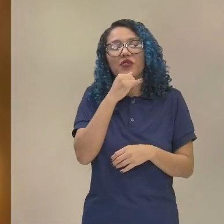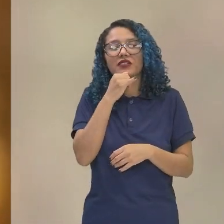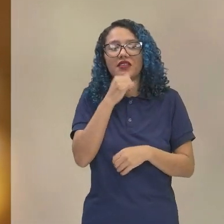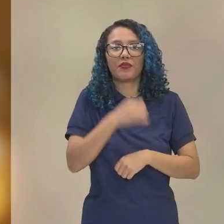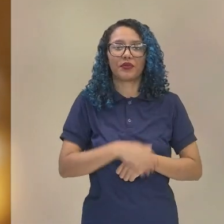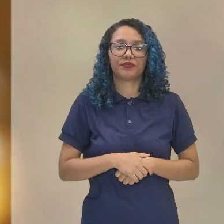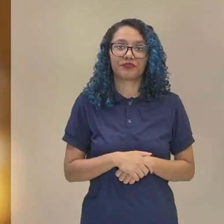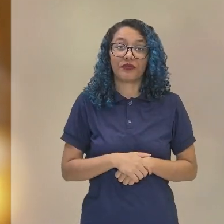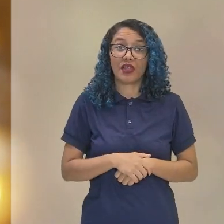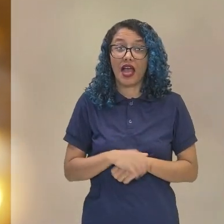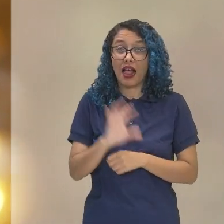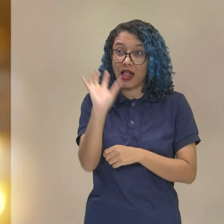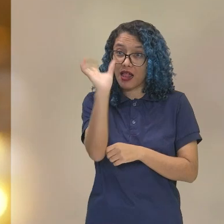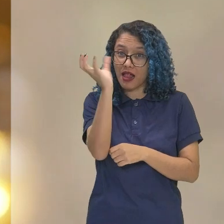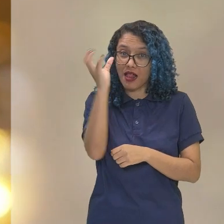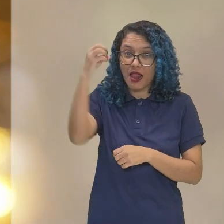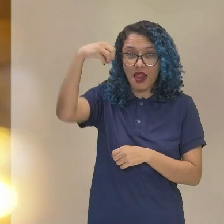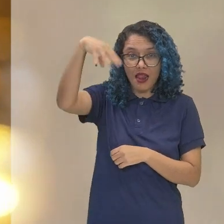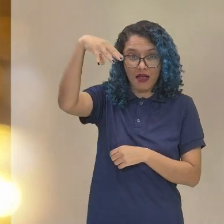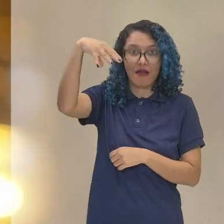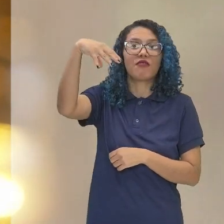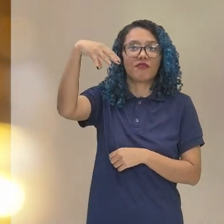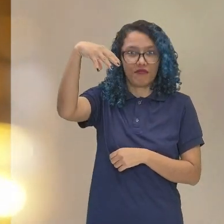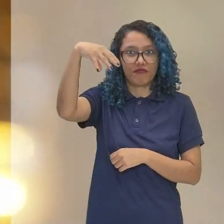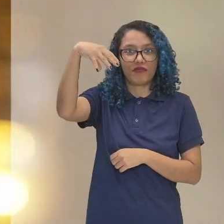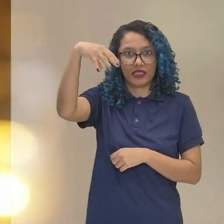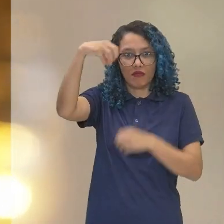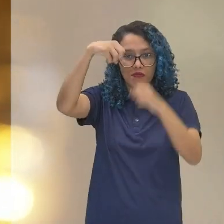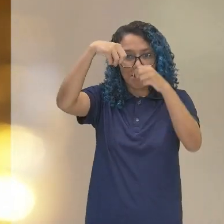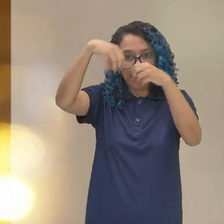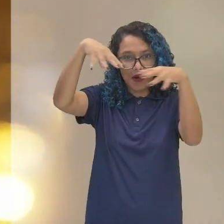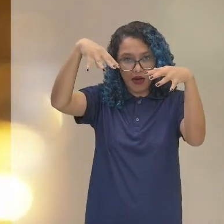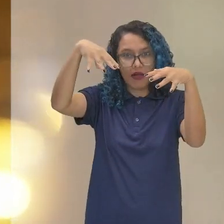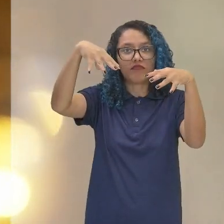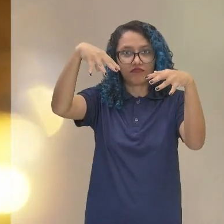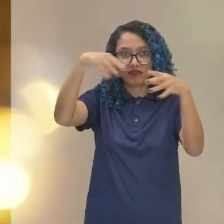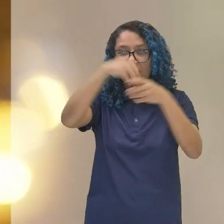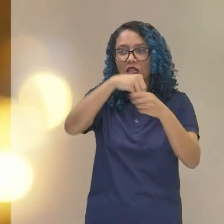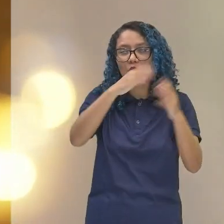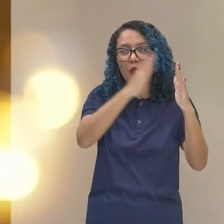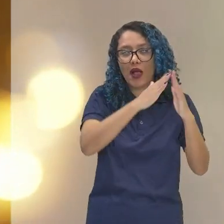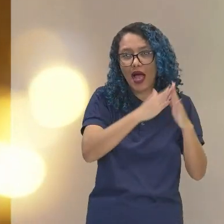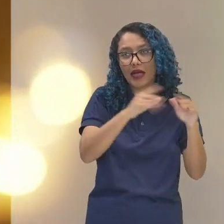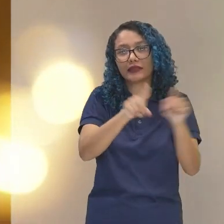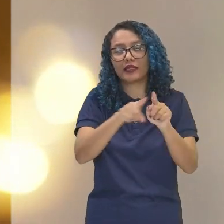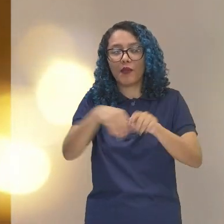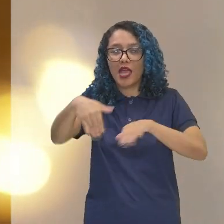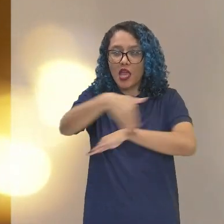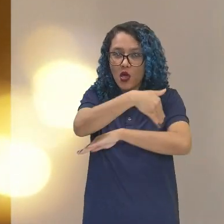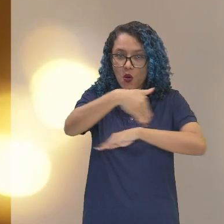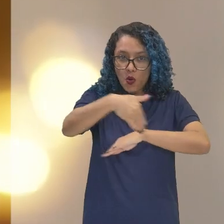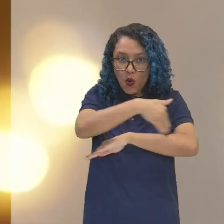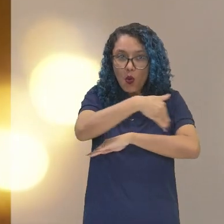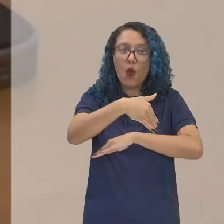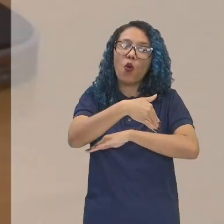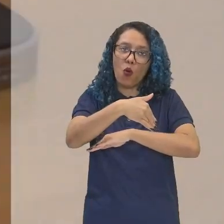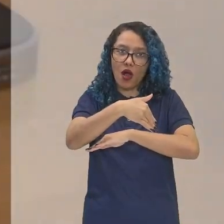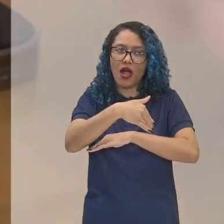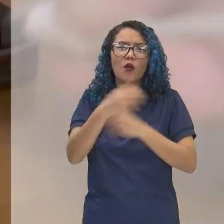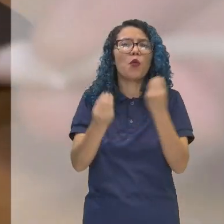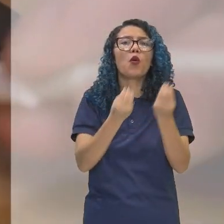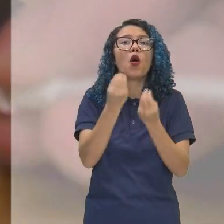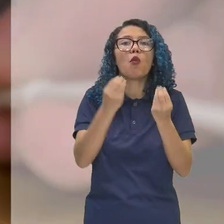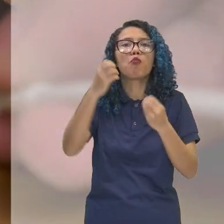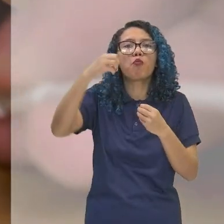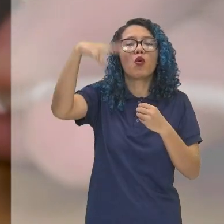das lâmpadas que iluminam as nossas casas e ruas deve-se à energia elétrica.